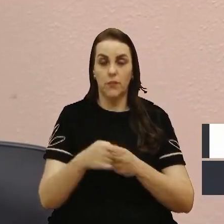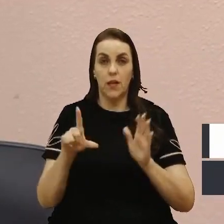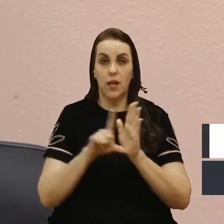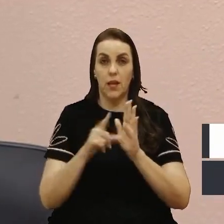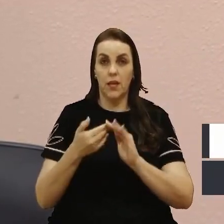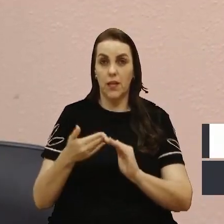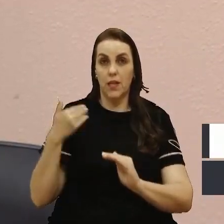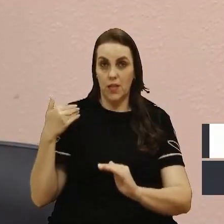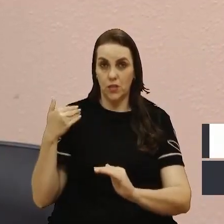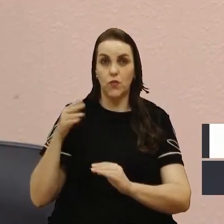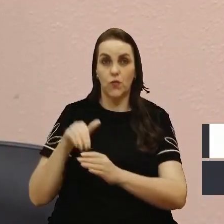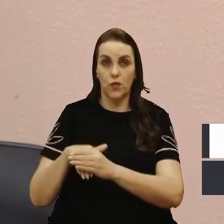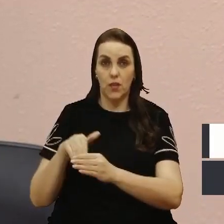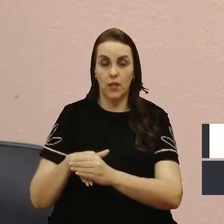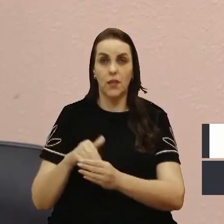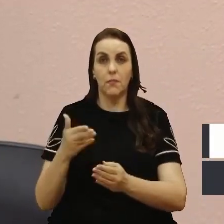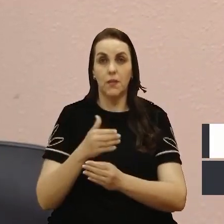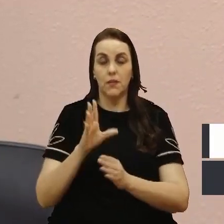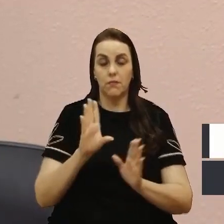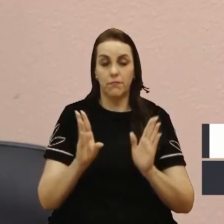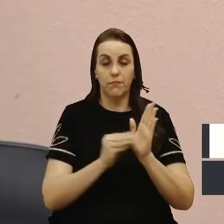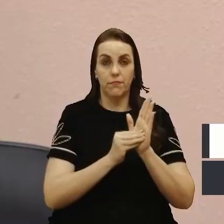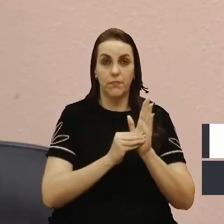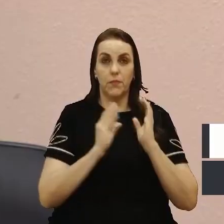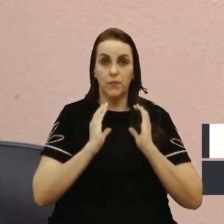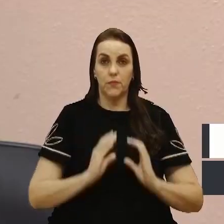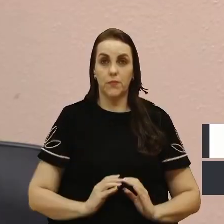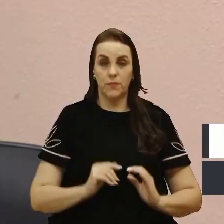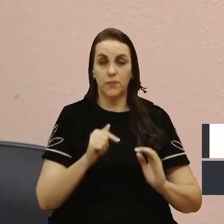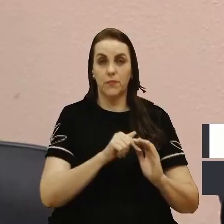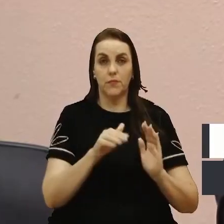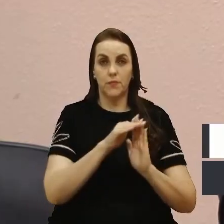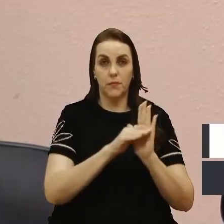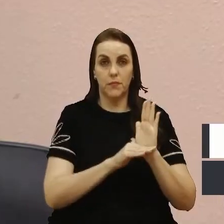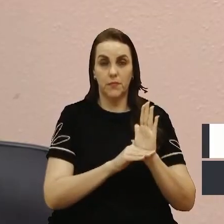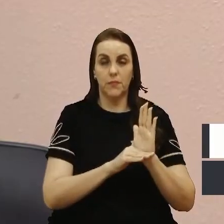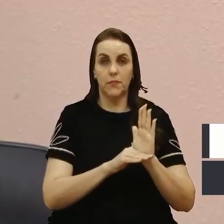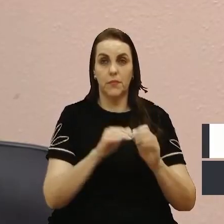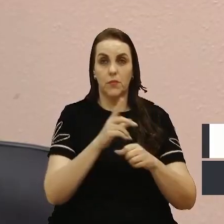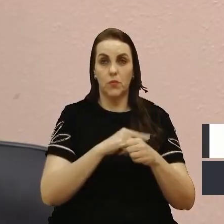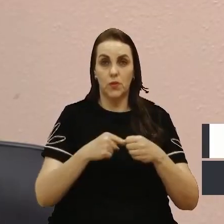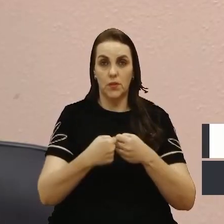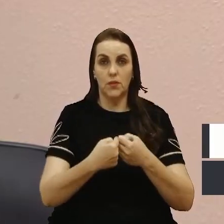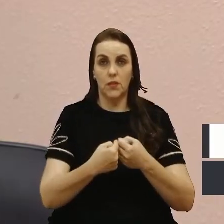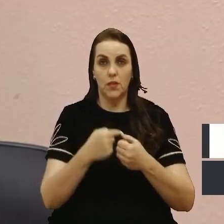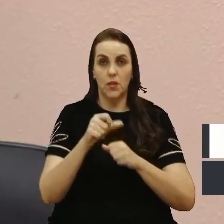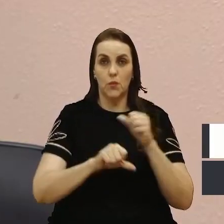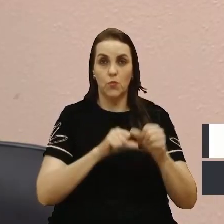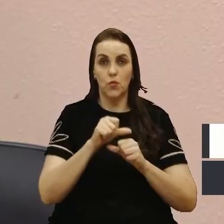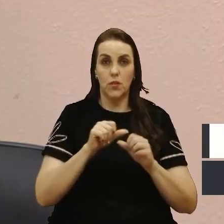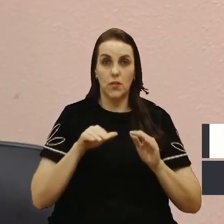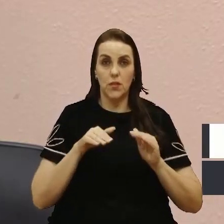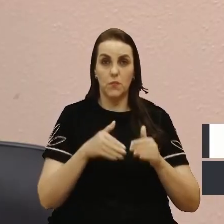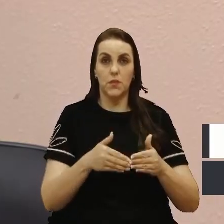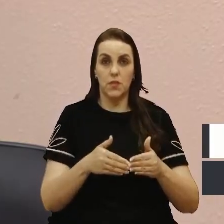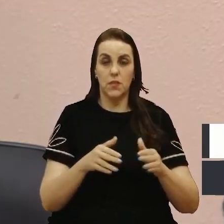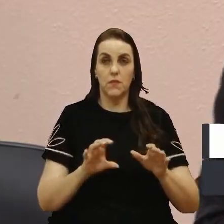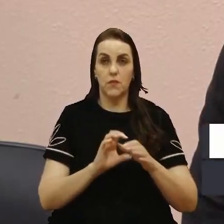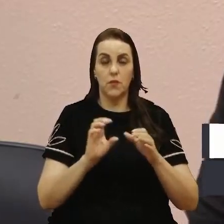anteriormente, mas está dentro do Código de Posturas do município. Essa é a nossa alteração específica. Então, só para deixar